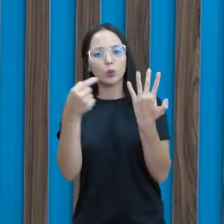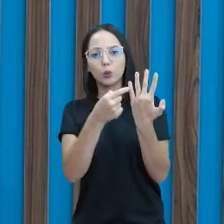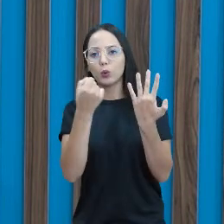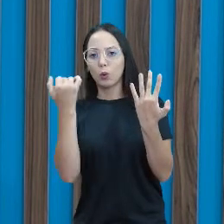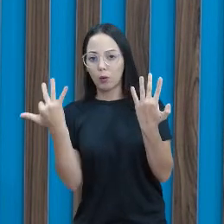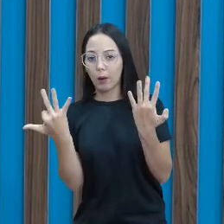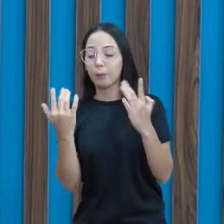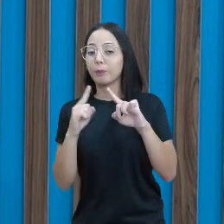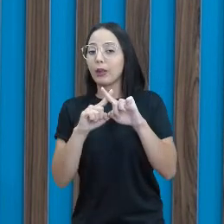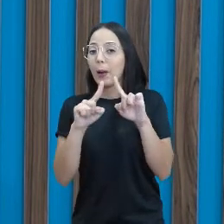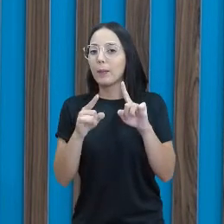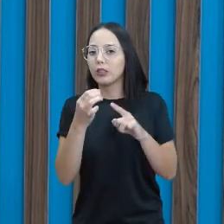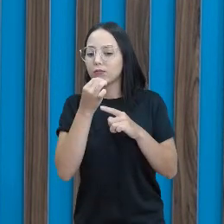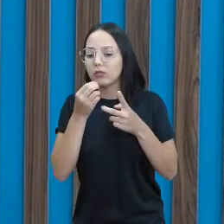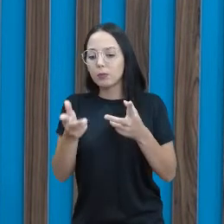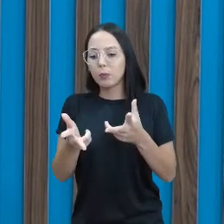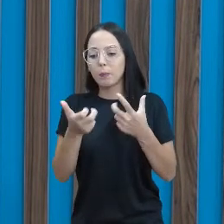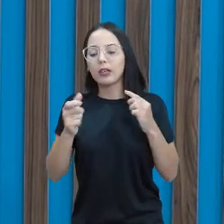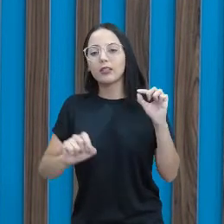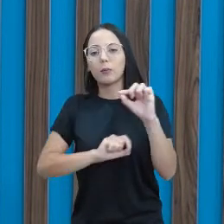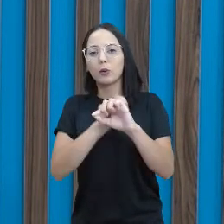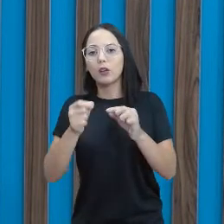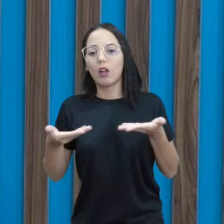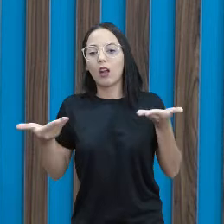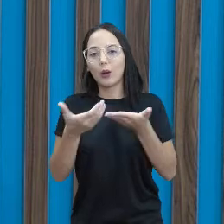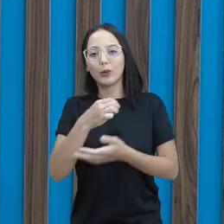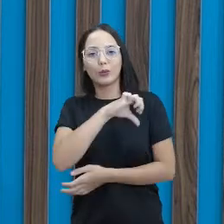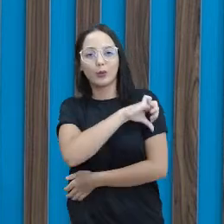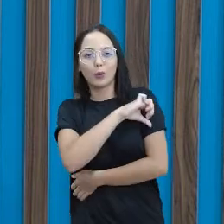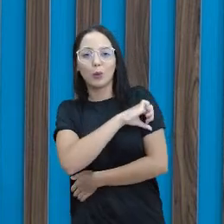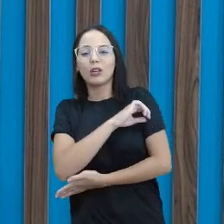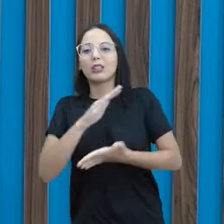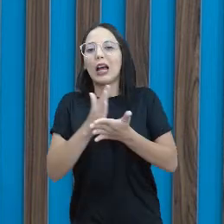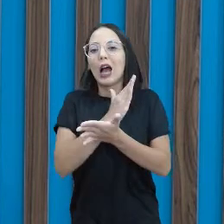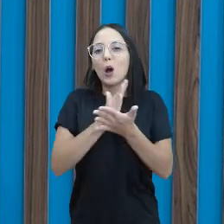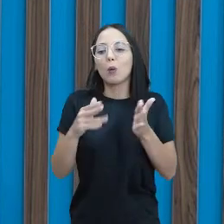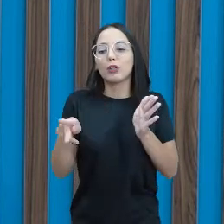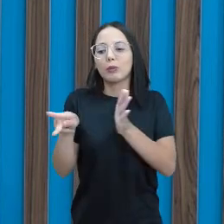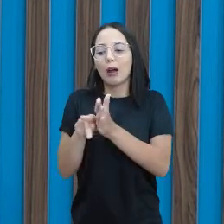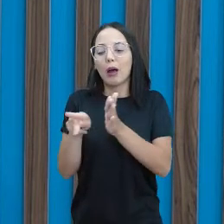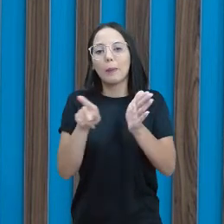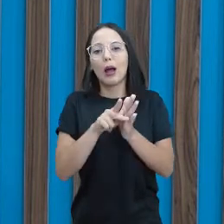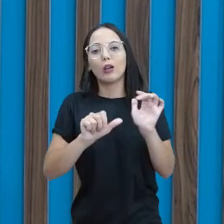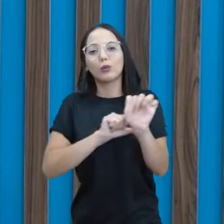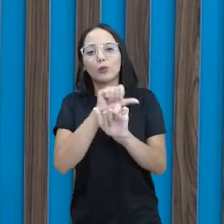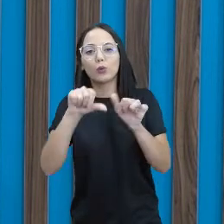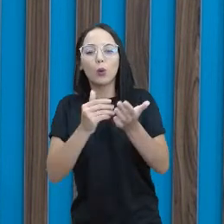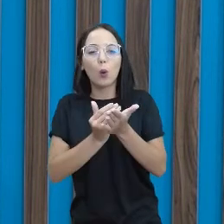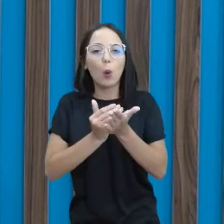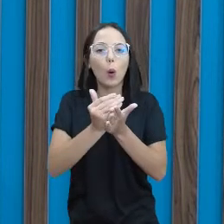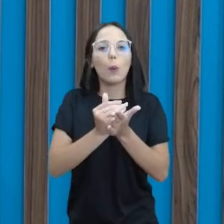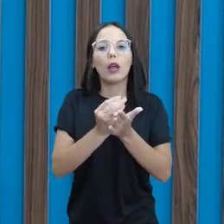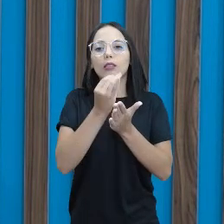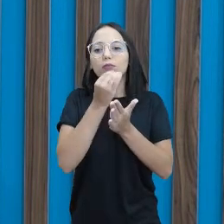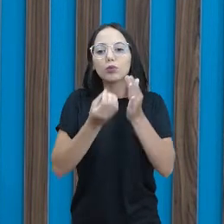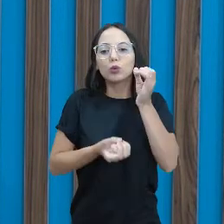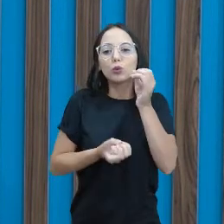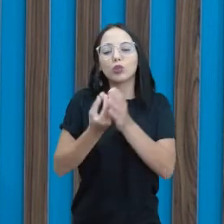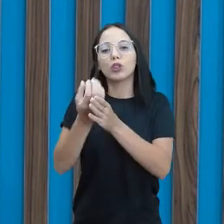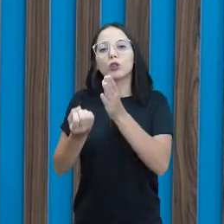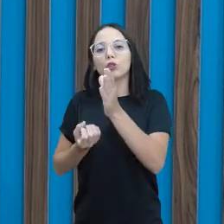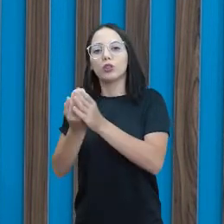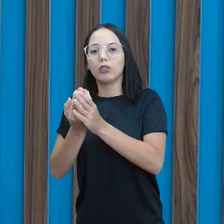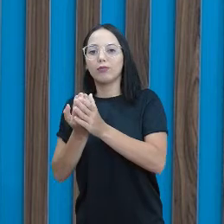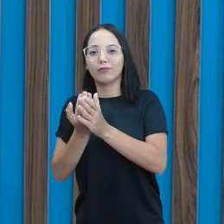base. Só que a gente percebe que agora no 9º ano, algumas outras propriedades começam a surgir. Os